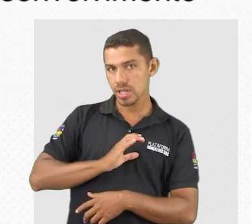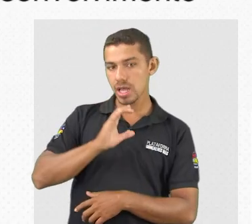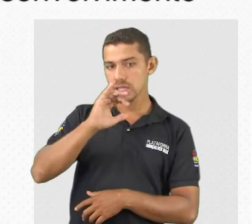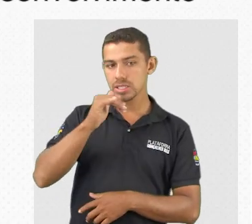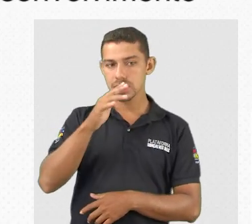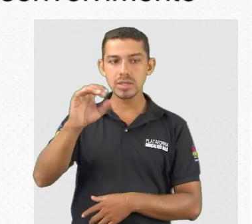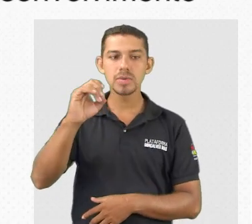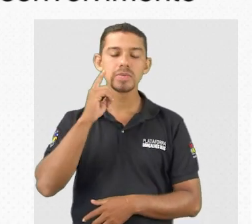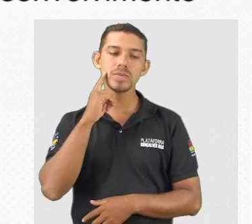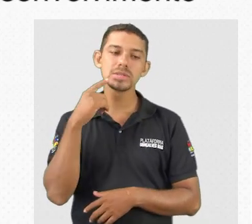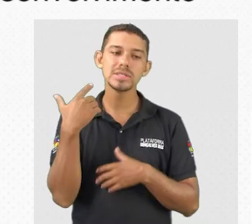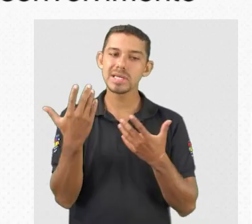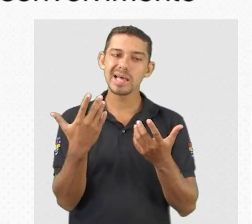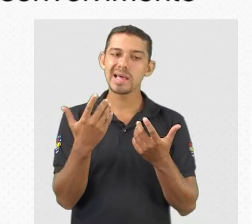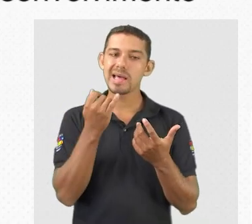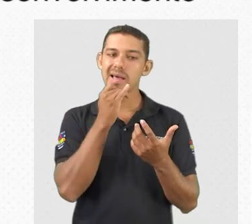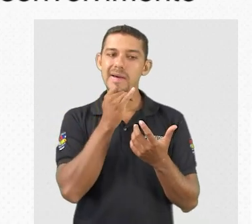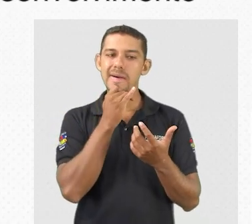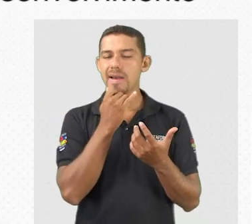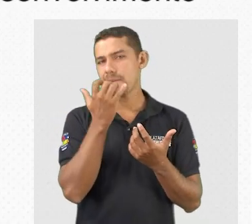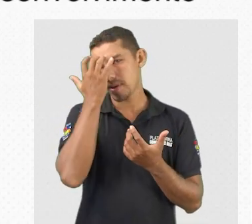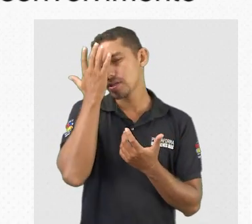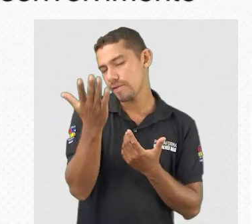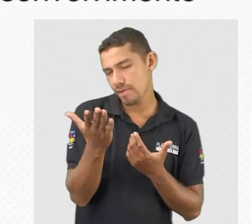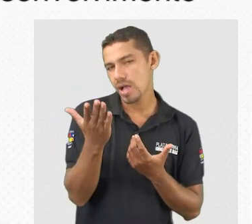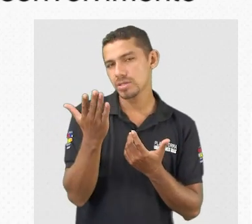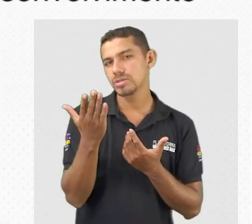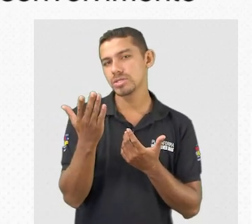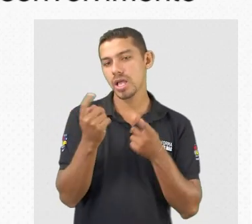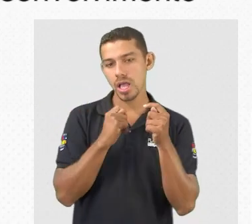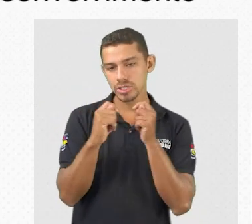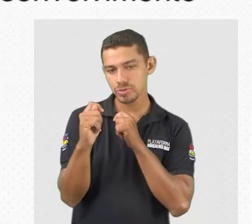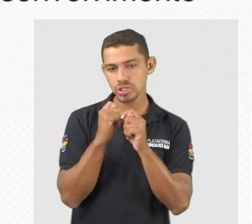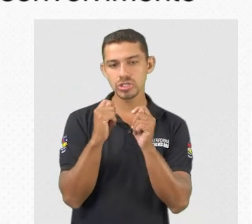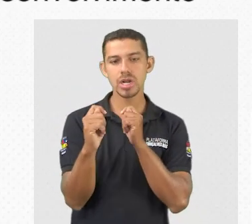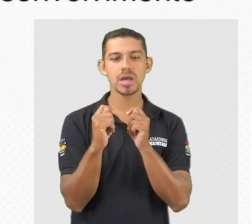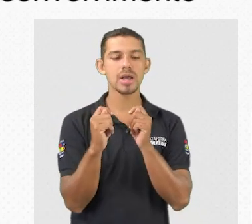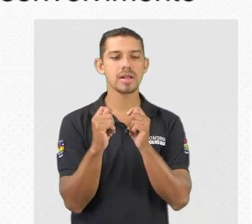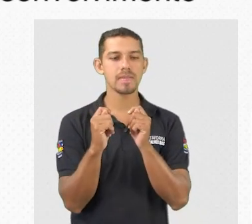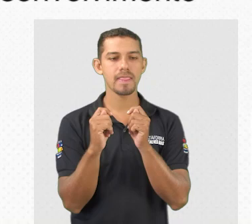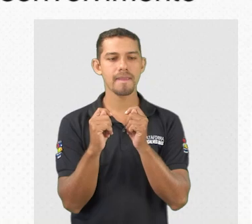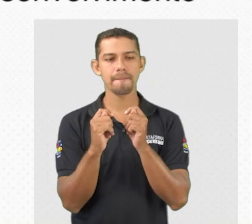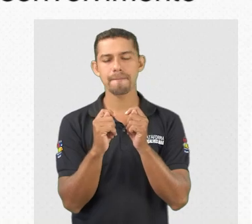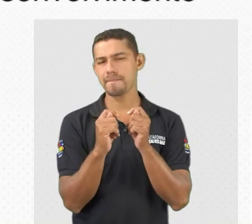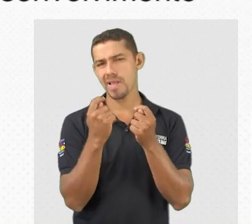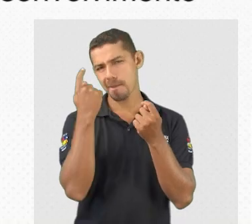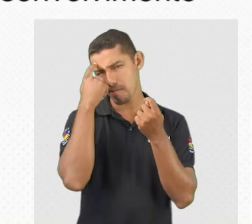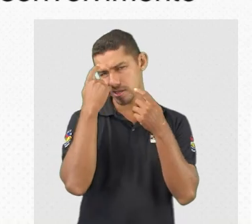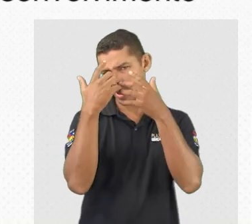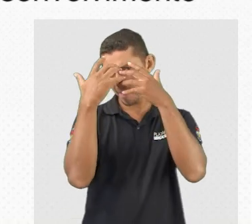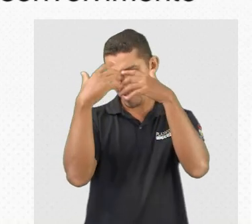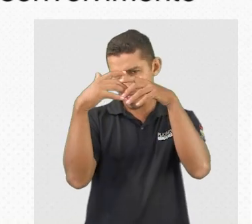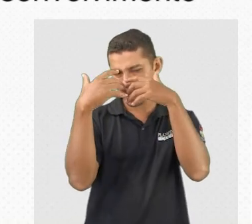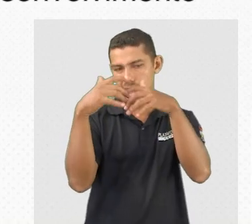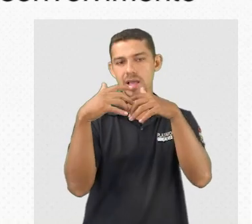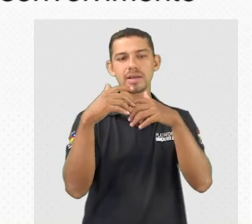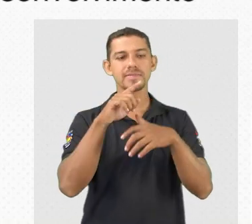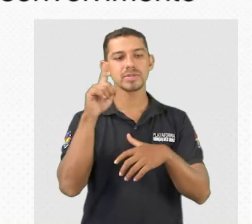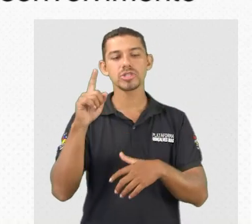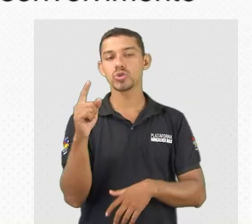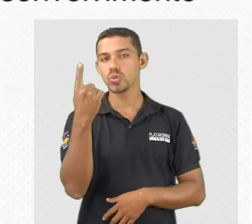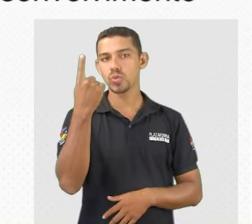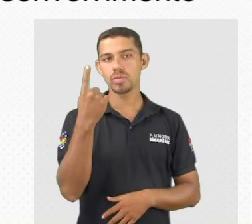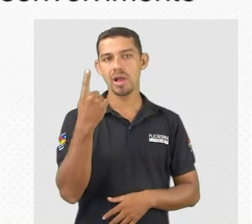portanto, digamos que era um tanto mais fácil ter que administrar tantos pensamentos e vontades distintas em uma